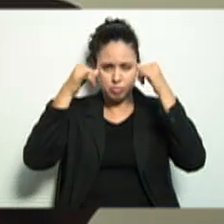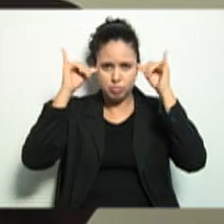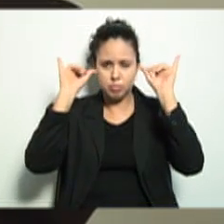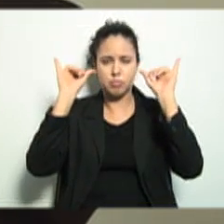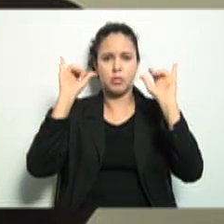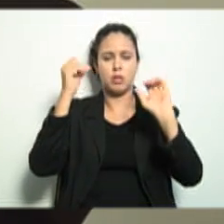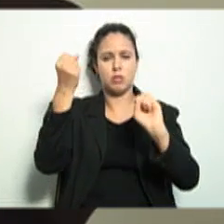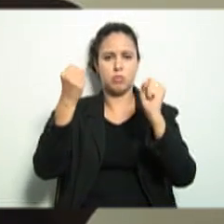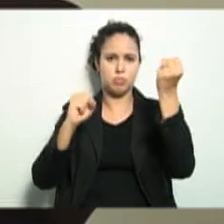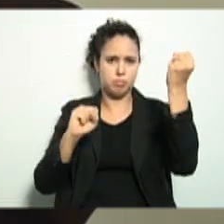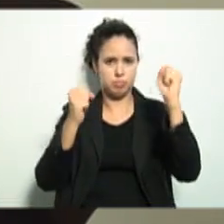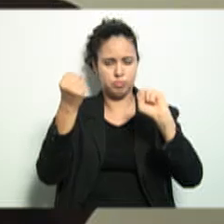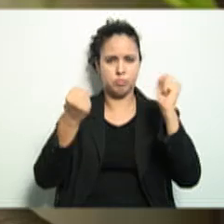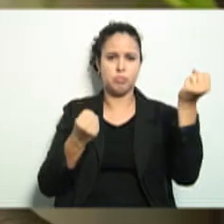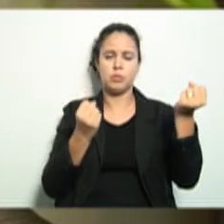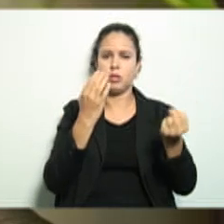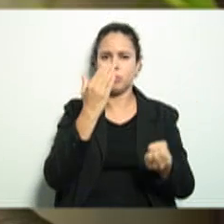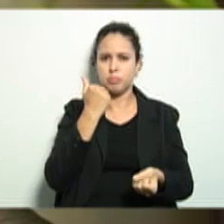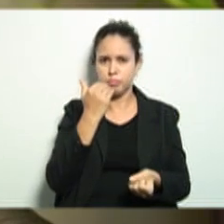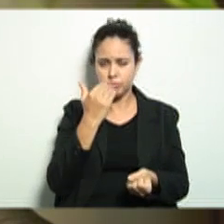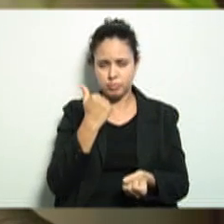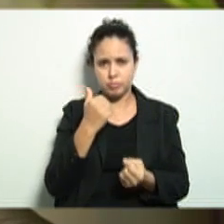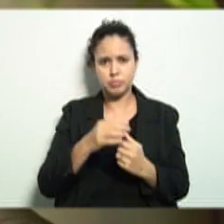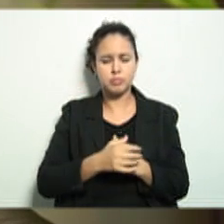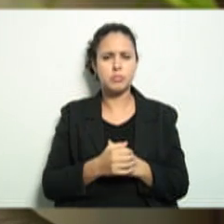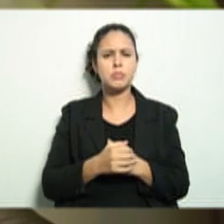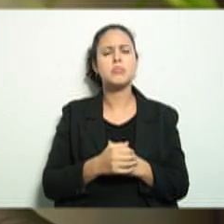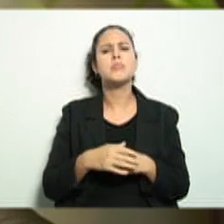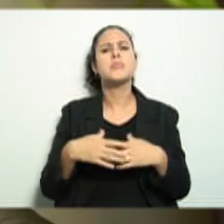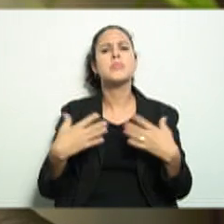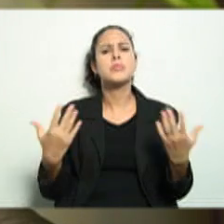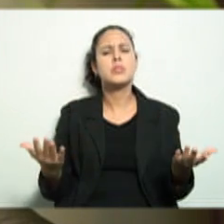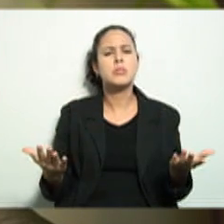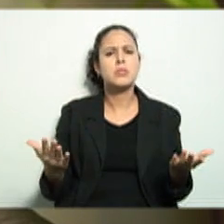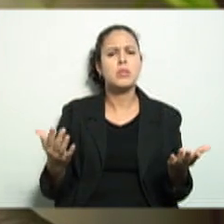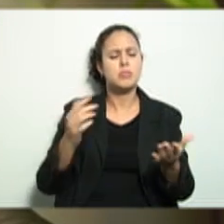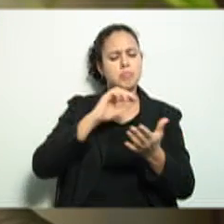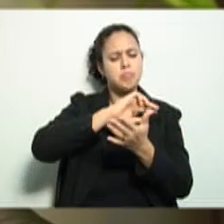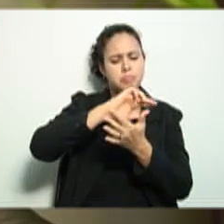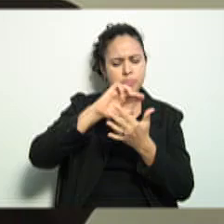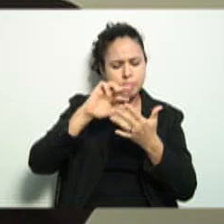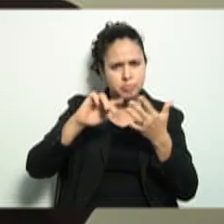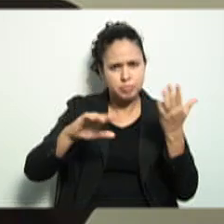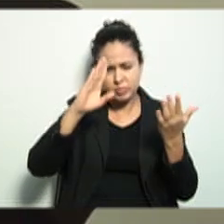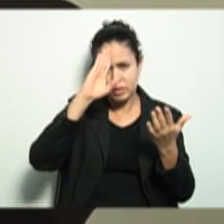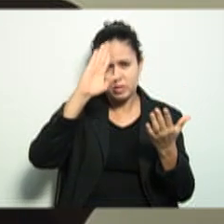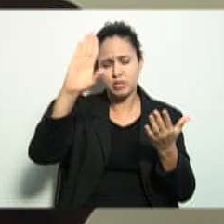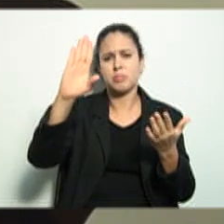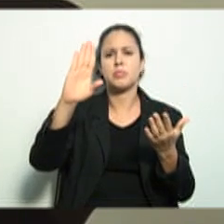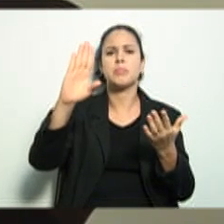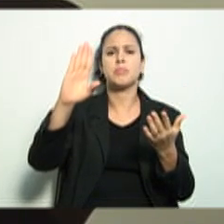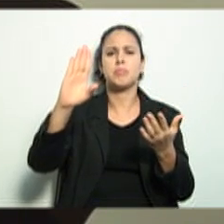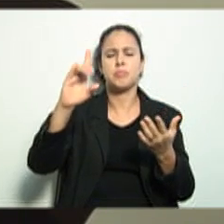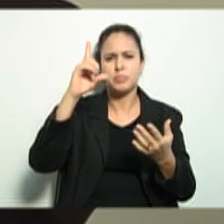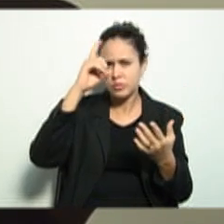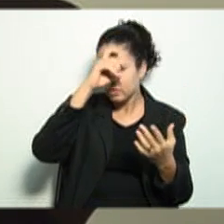à indústria de alimentos. E quais são os principais desafios da economia de Rondônia? A gente pode